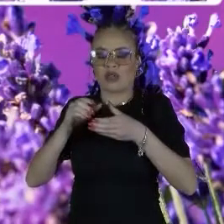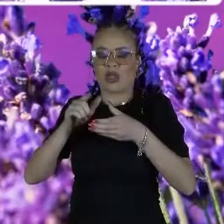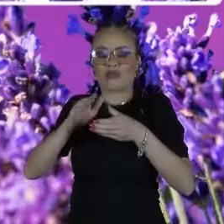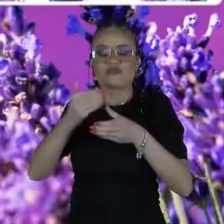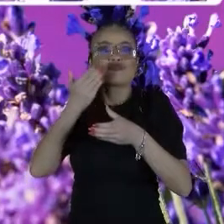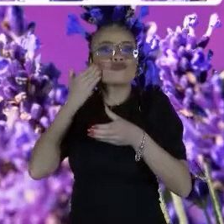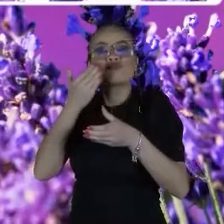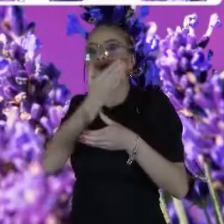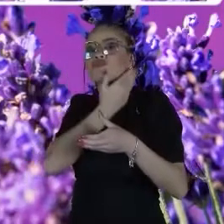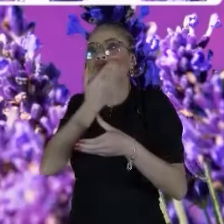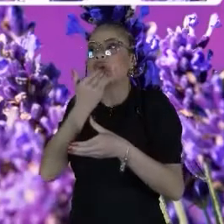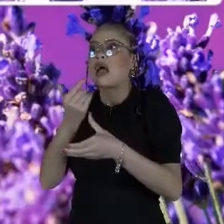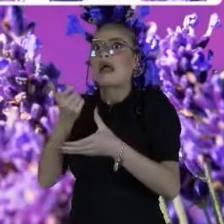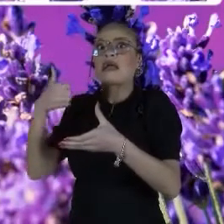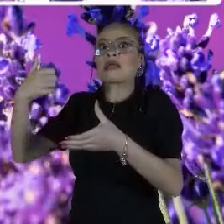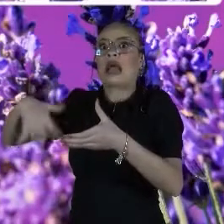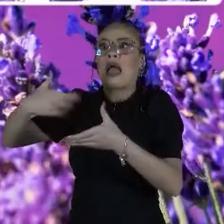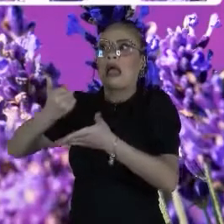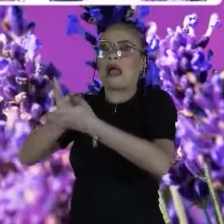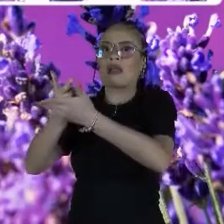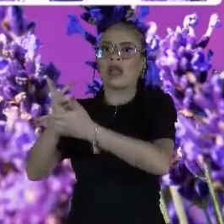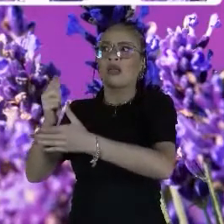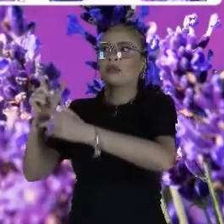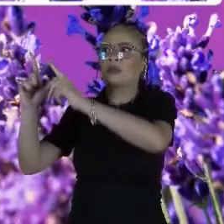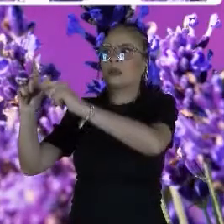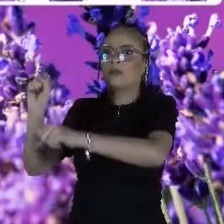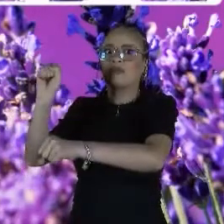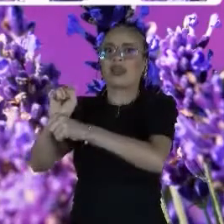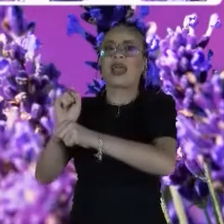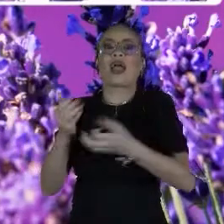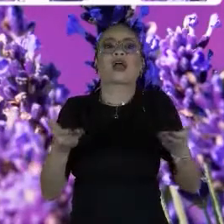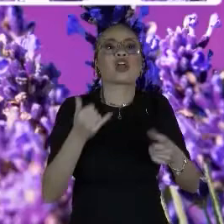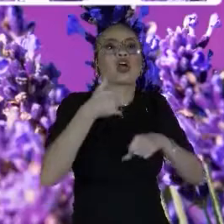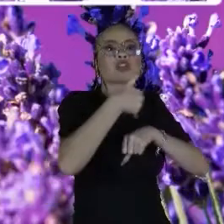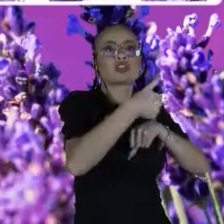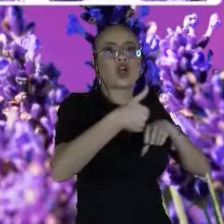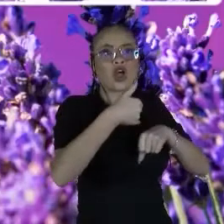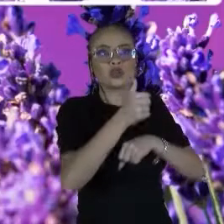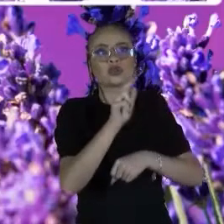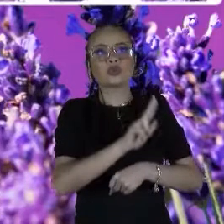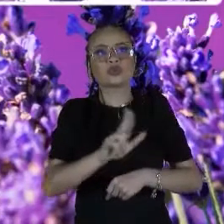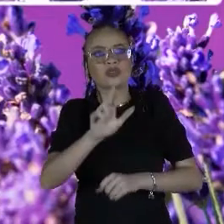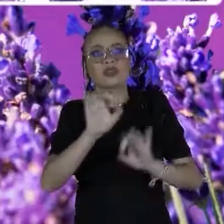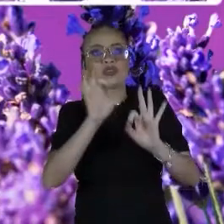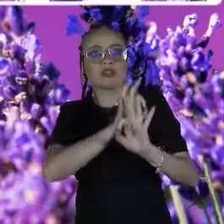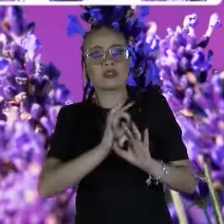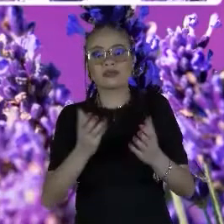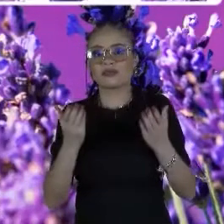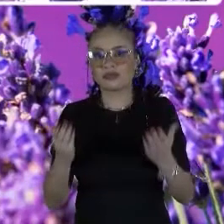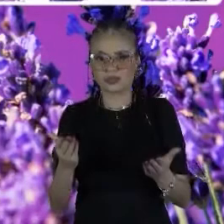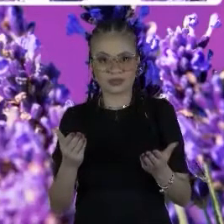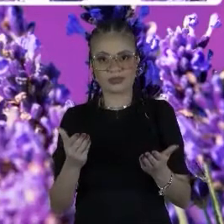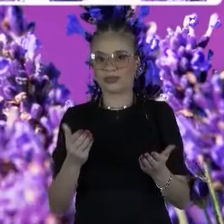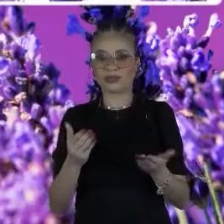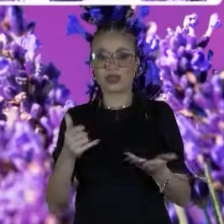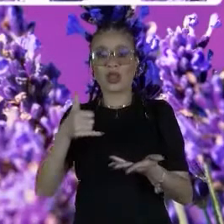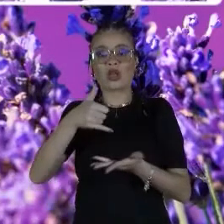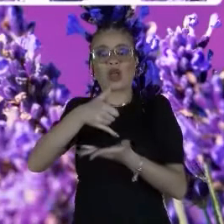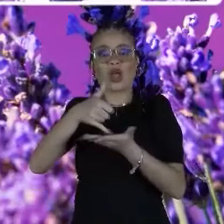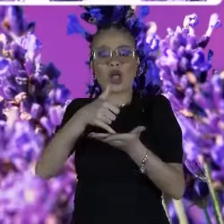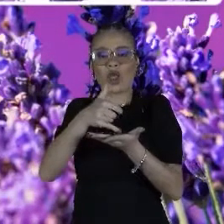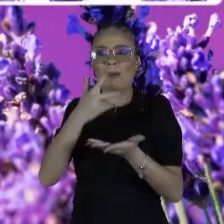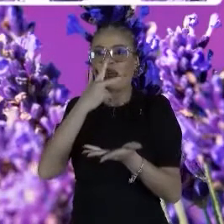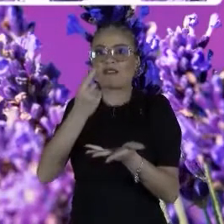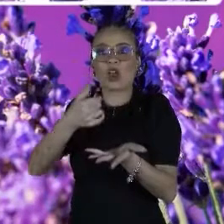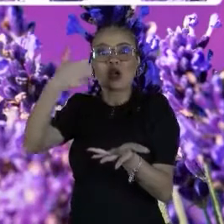óleos essenciais e o resultado tem sido cada vez mais incrível por isso que eu falo a gente olha essencial acaba por ser muito